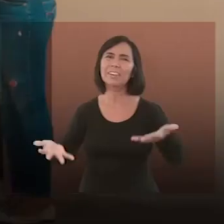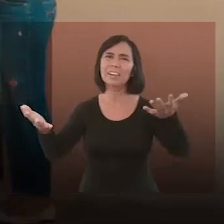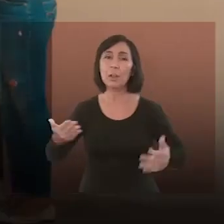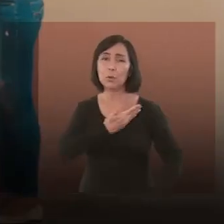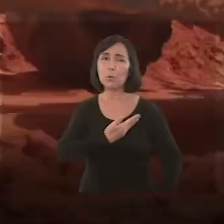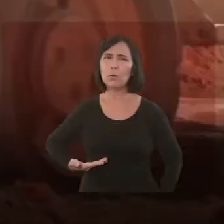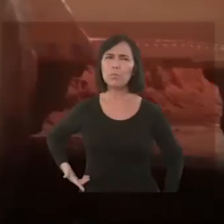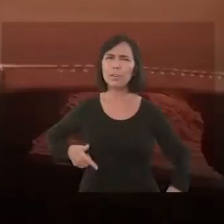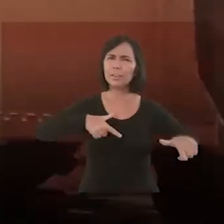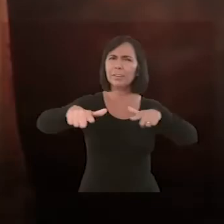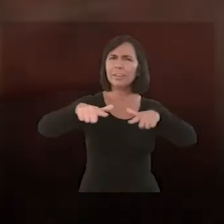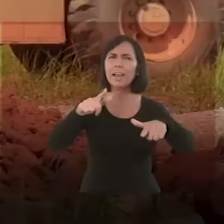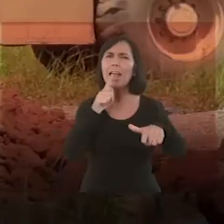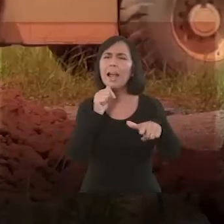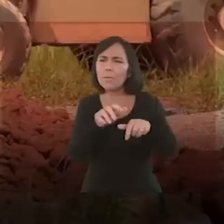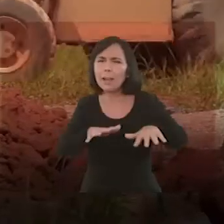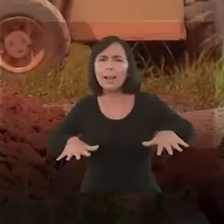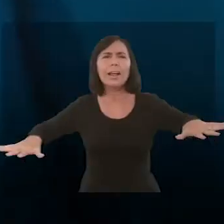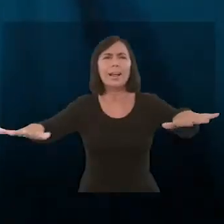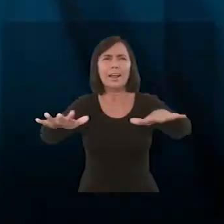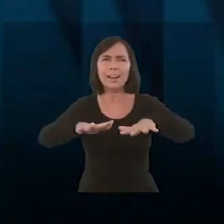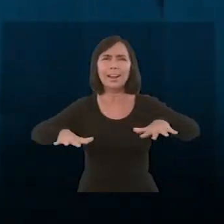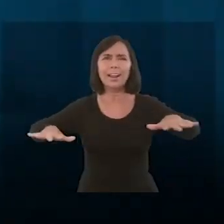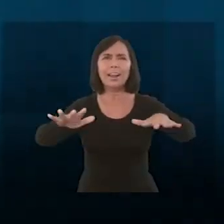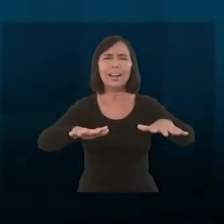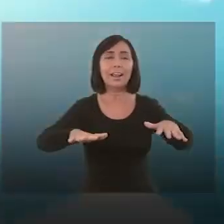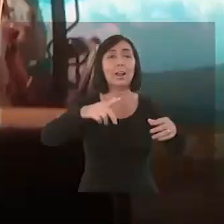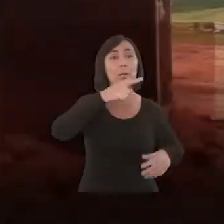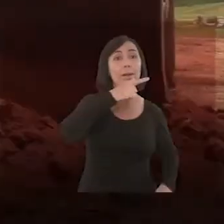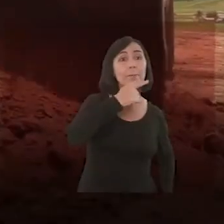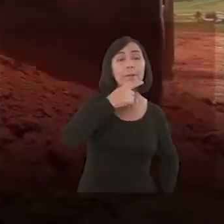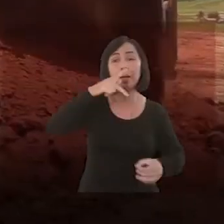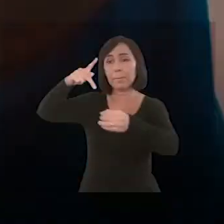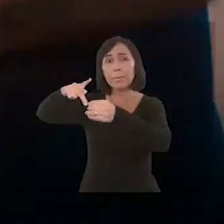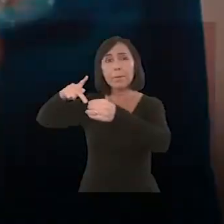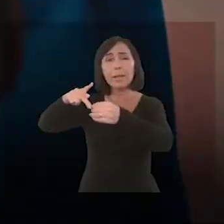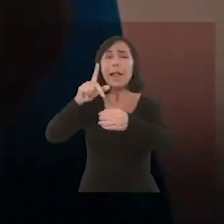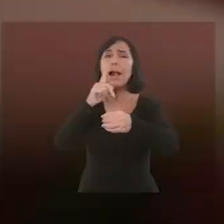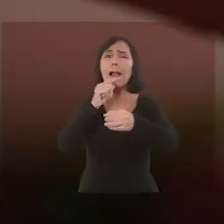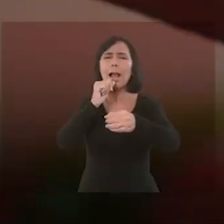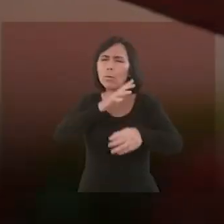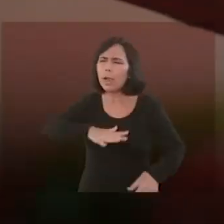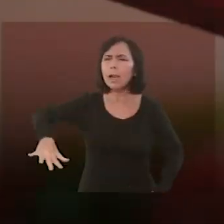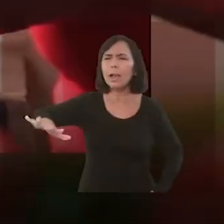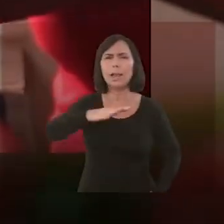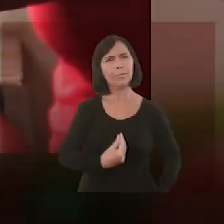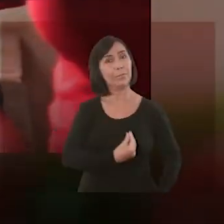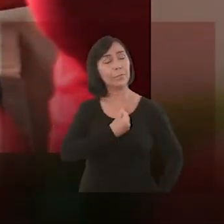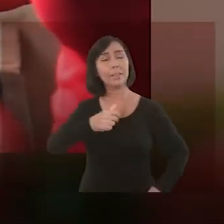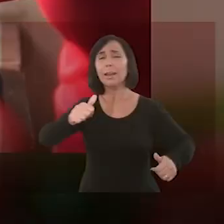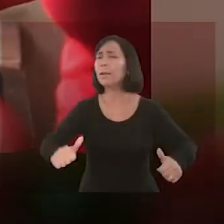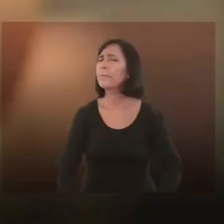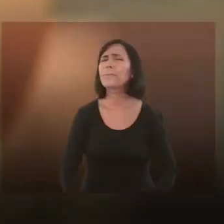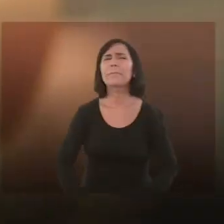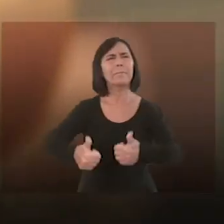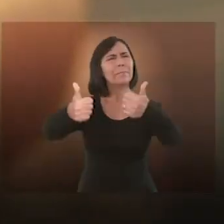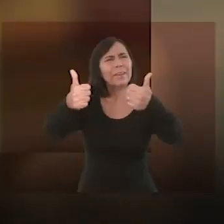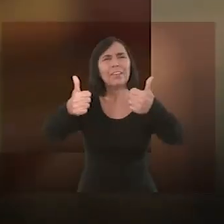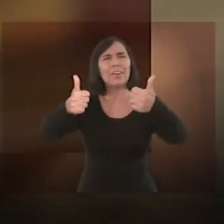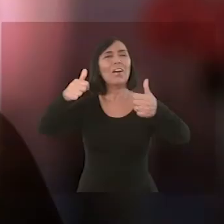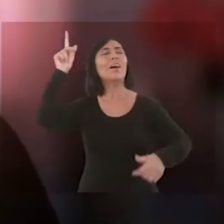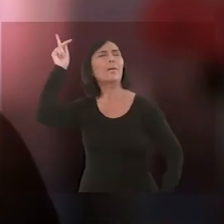o Governo da Paraíba está fazendo o sistema adutor Guarabira Pirituba para garantir água para toda a região do Brejo e